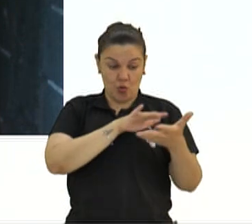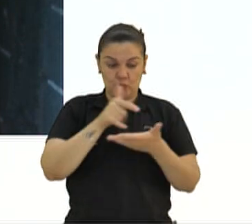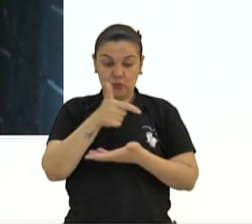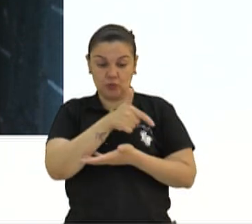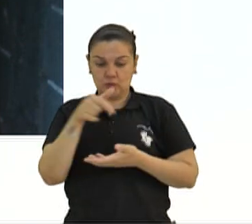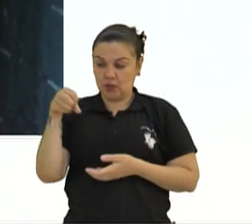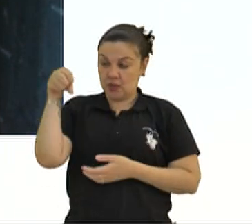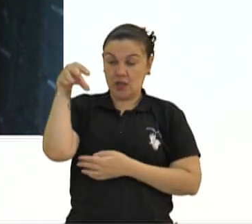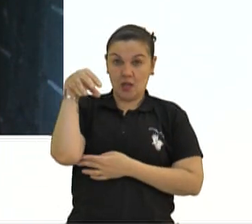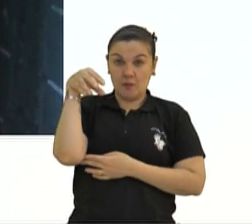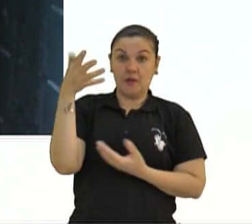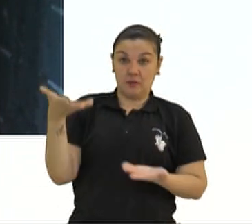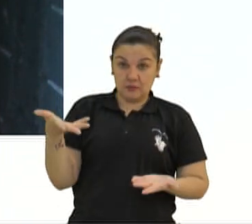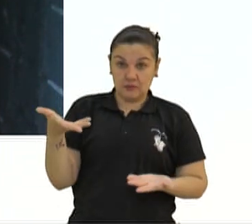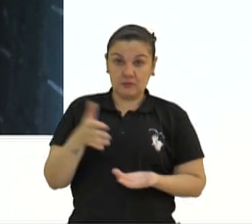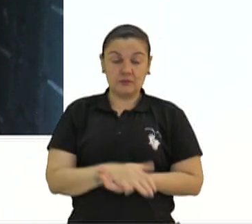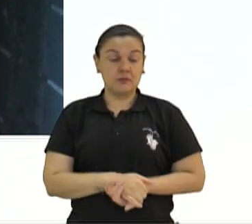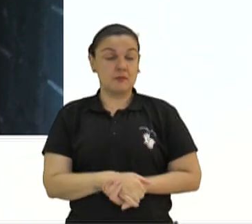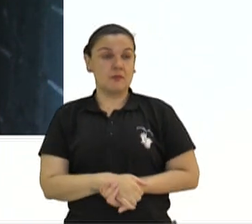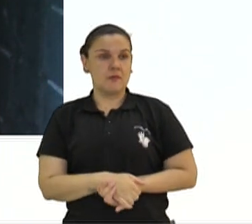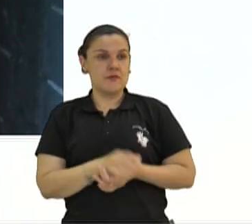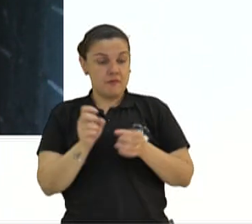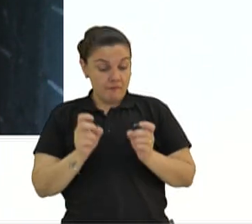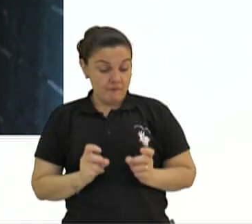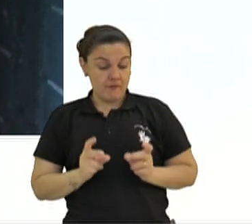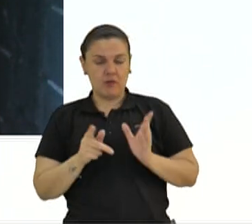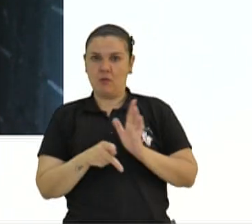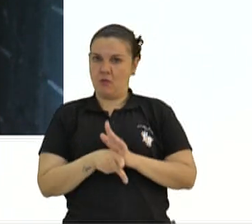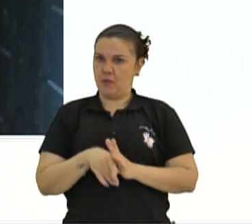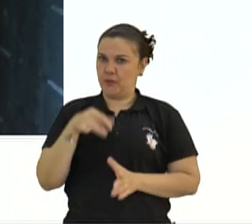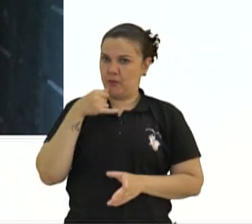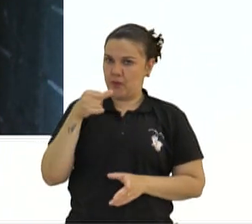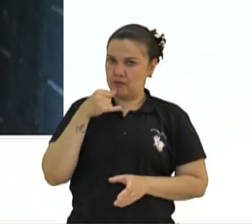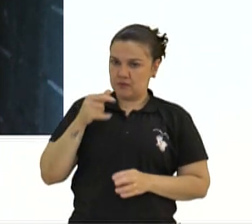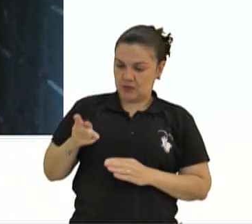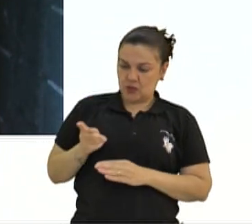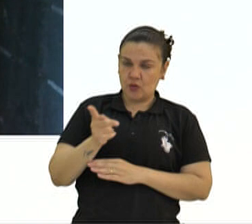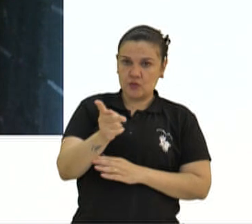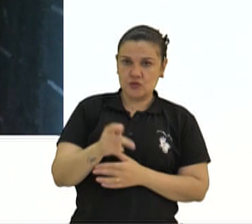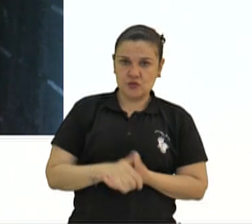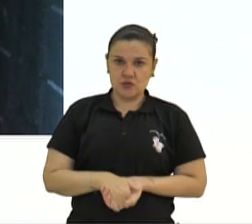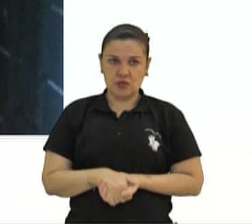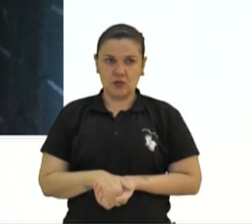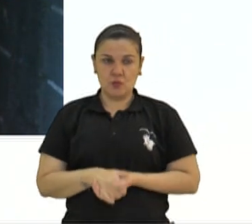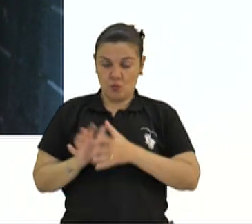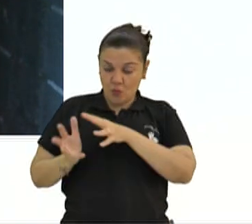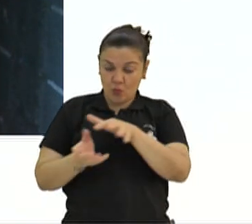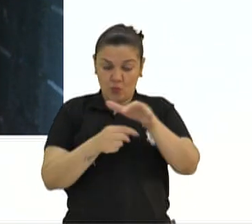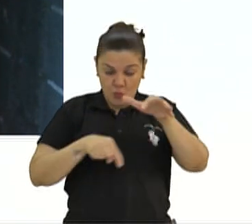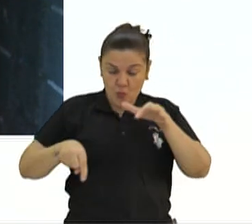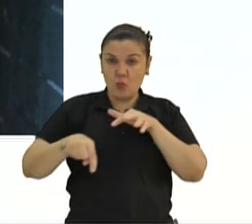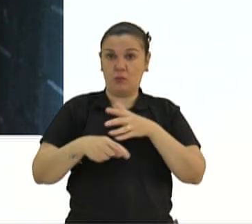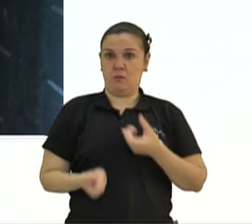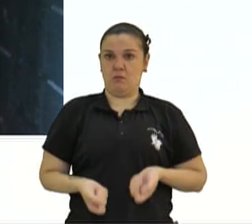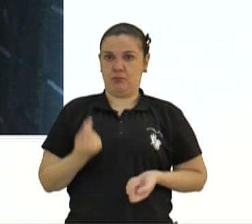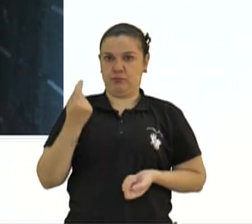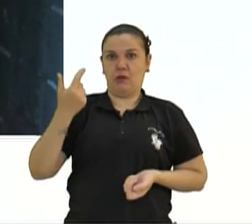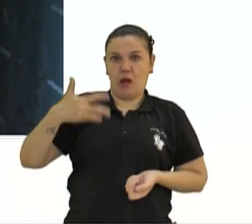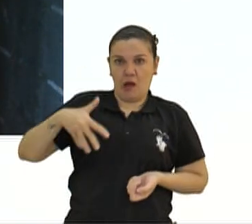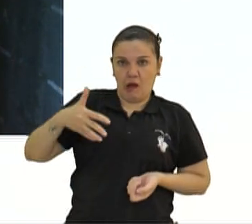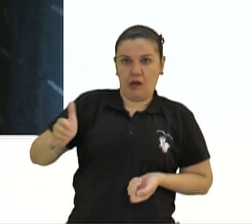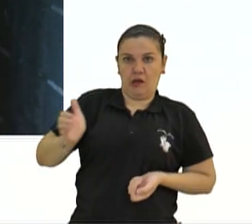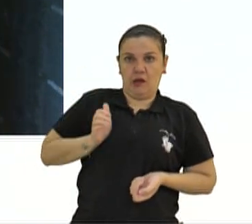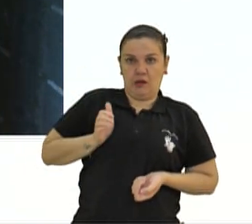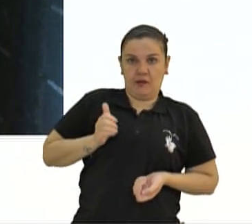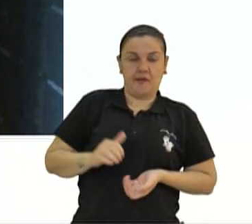iluminação, né, você fornecer energia elétrica na forma contínua para o mundo inteiro. Você ia ficar rico, não?